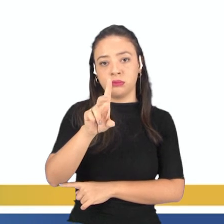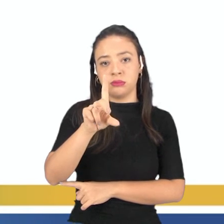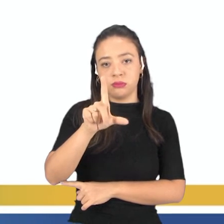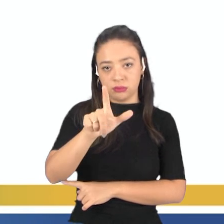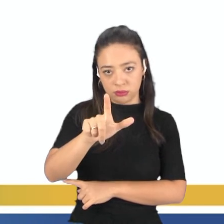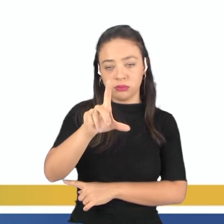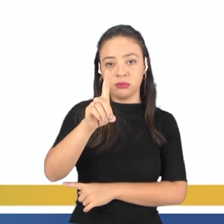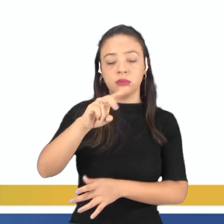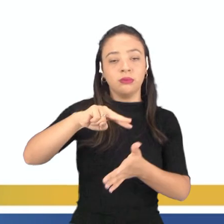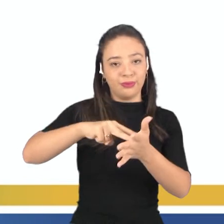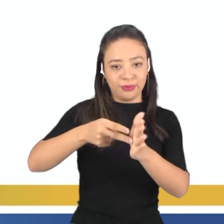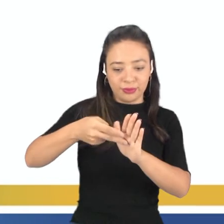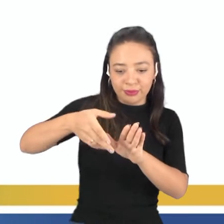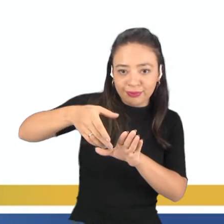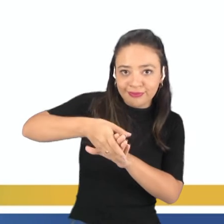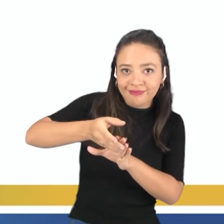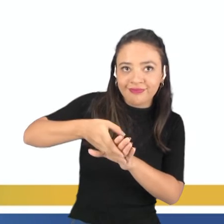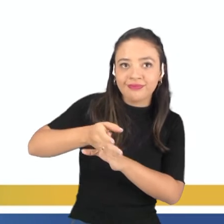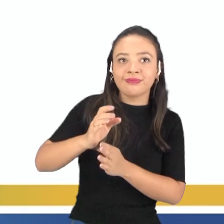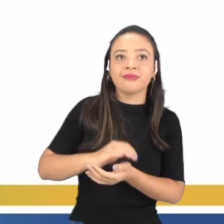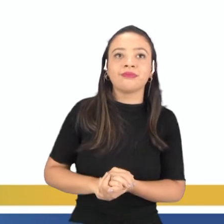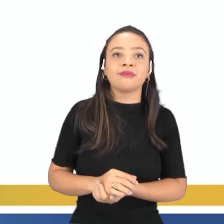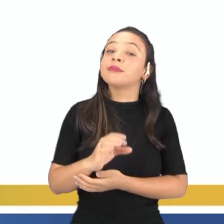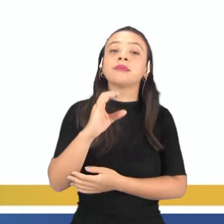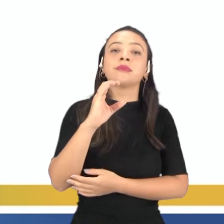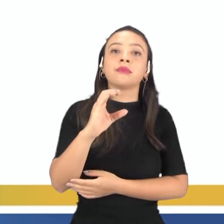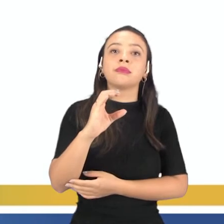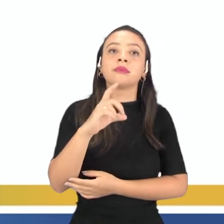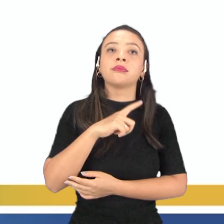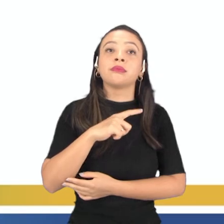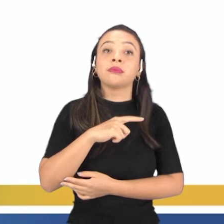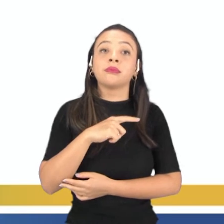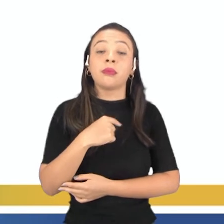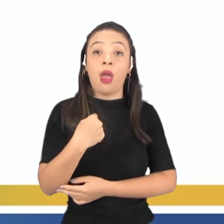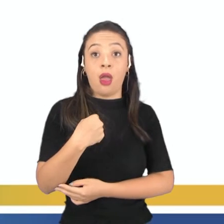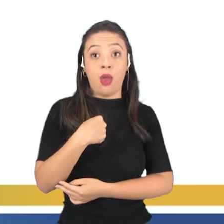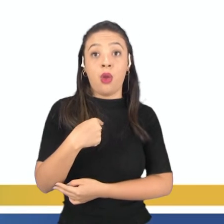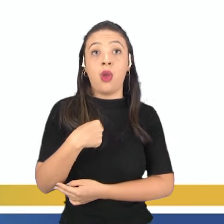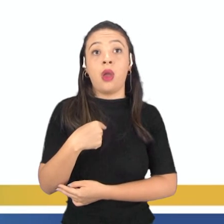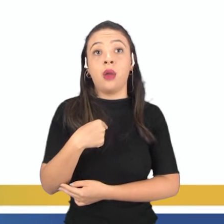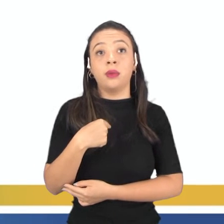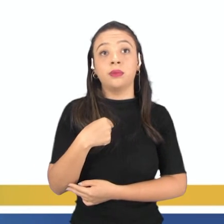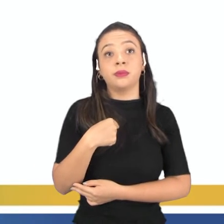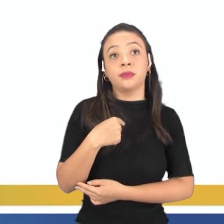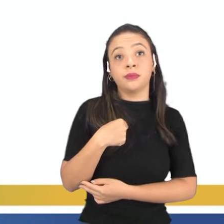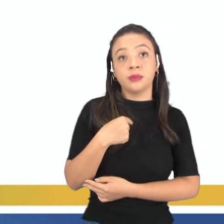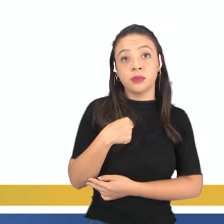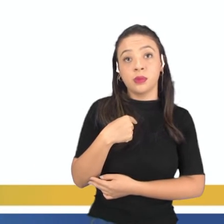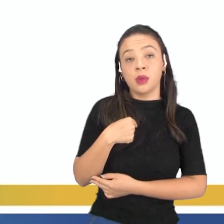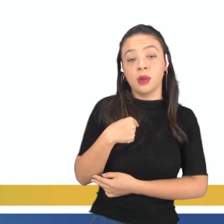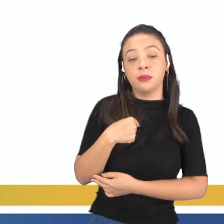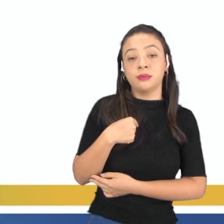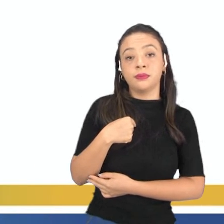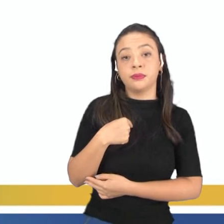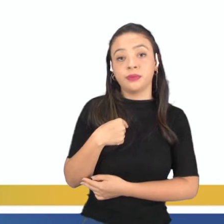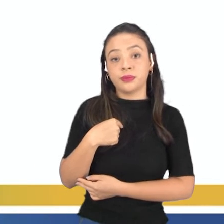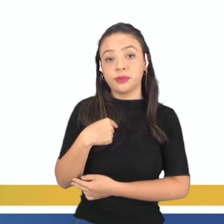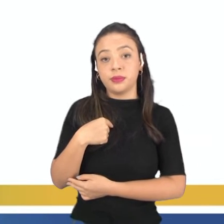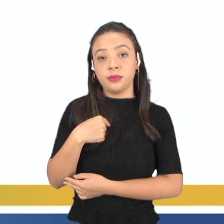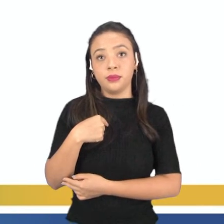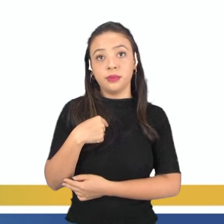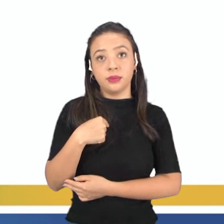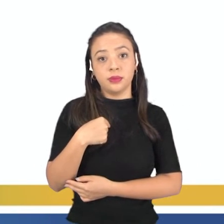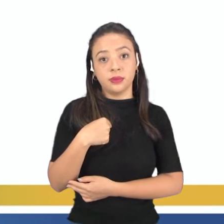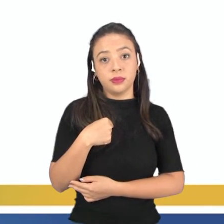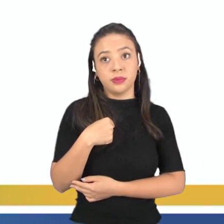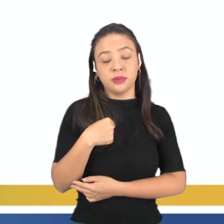conselho ou recomendação, né? E na letra C, I, eu, read when I was 4